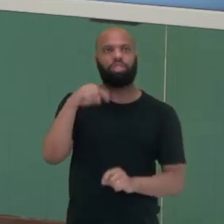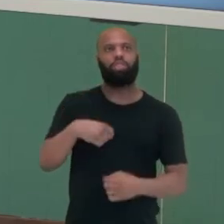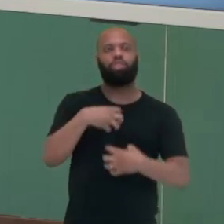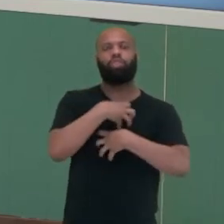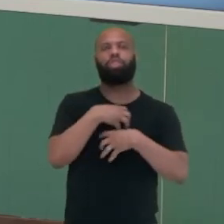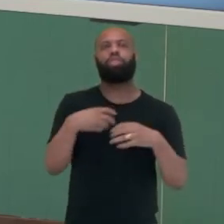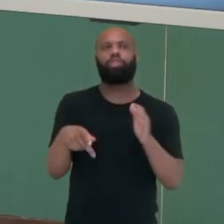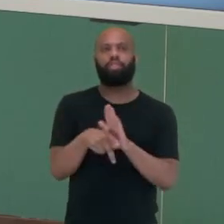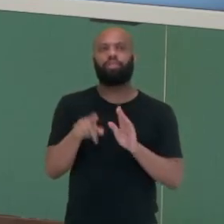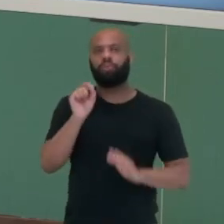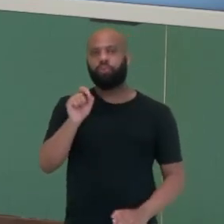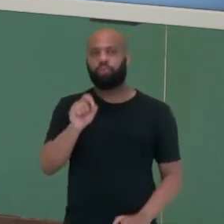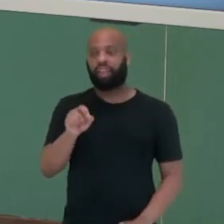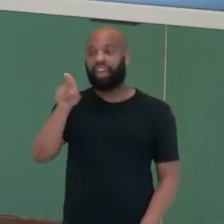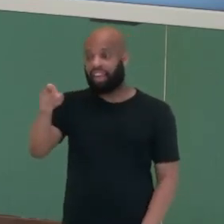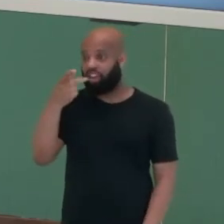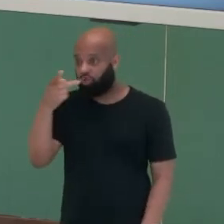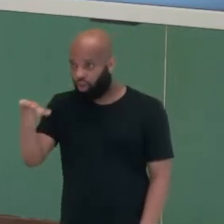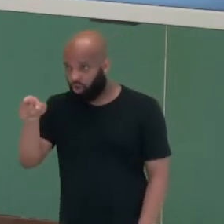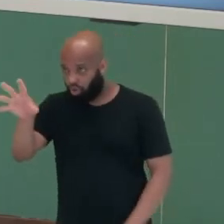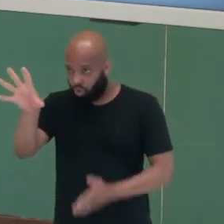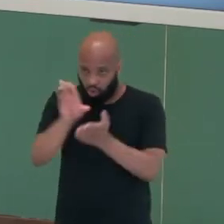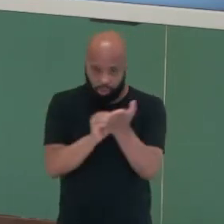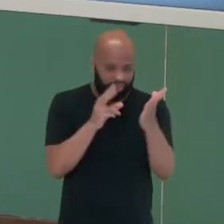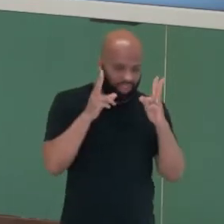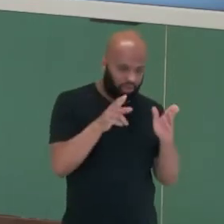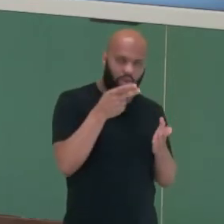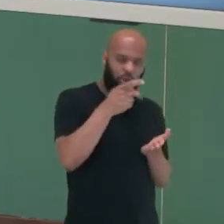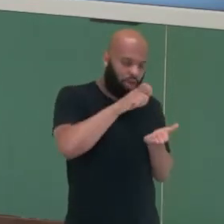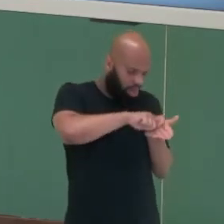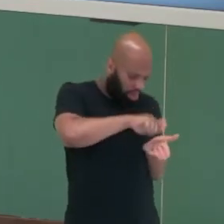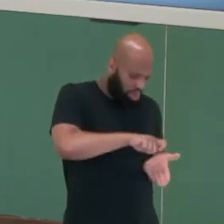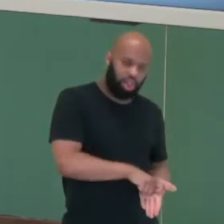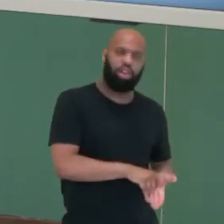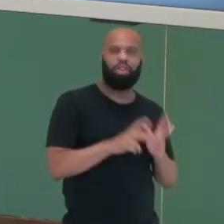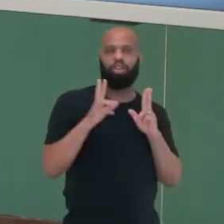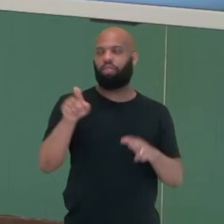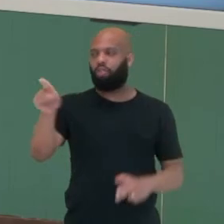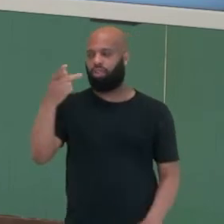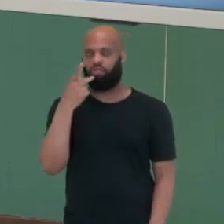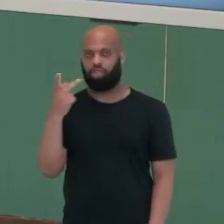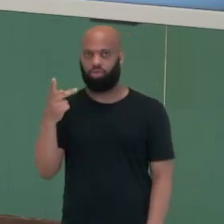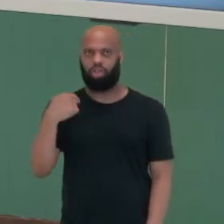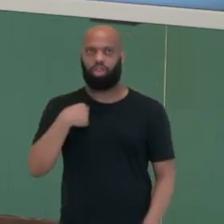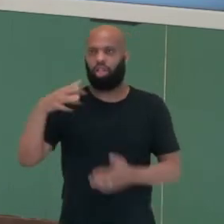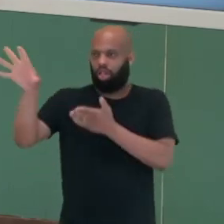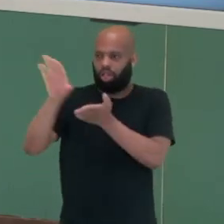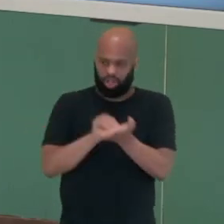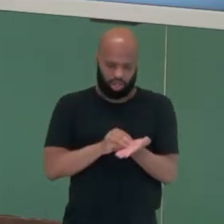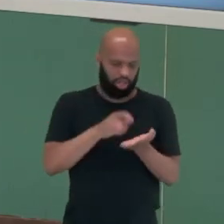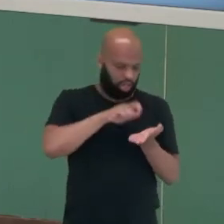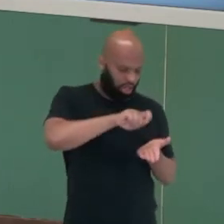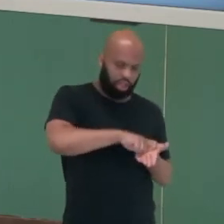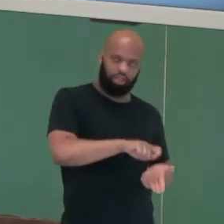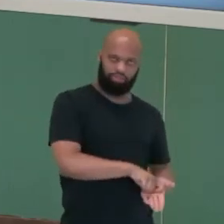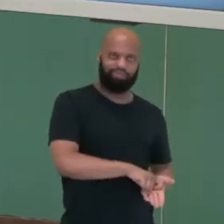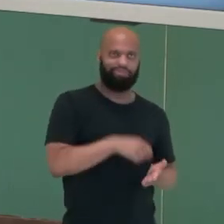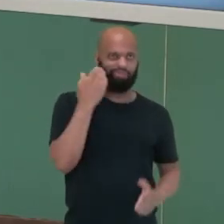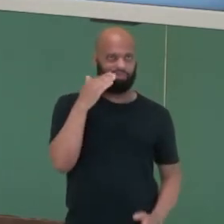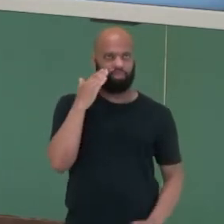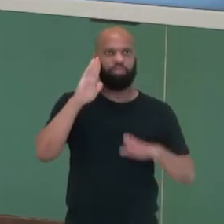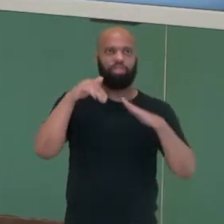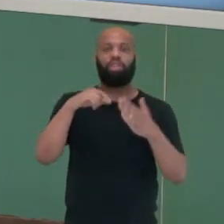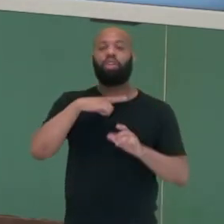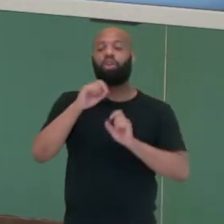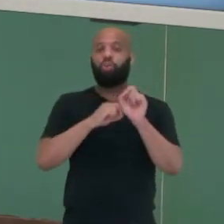direto, que é a reprodução exata, da mesma maneira que a pessoa produziu o seu discurso. Então